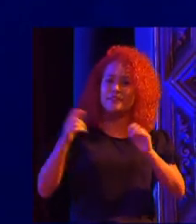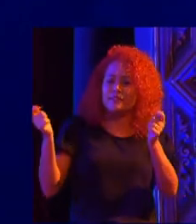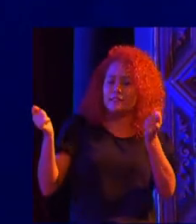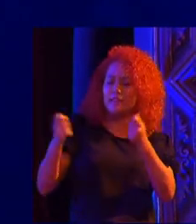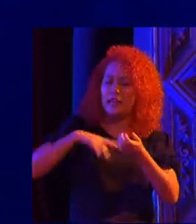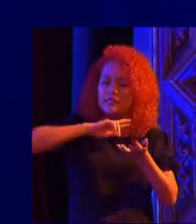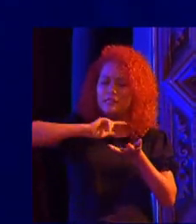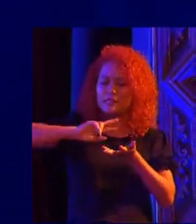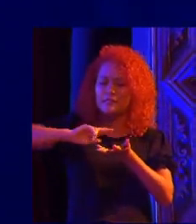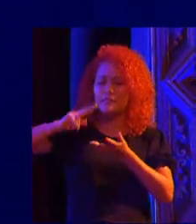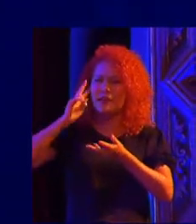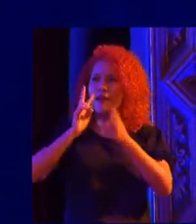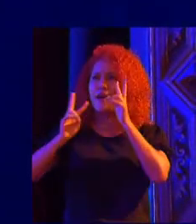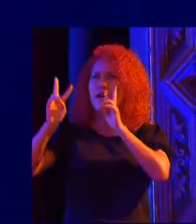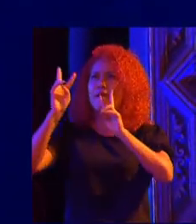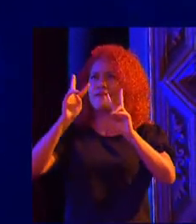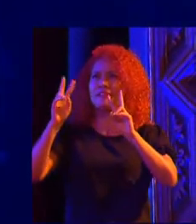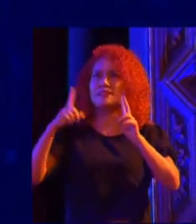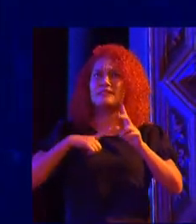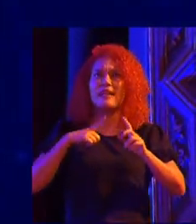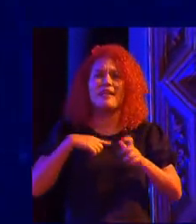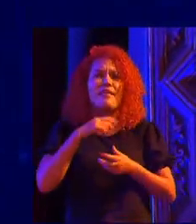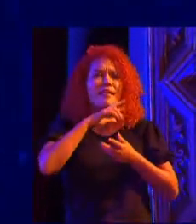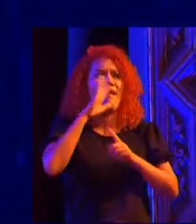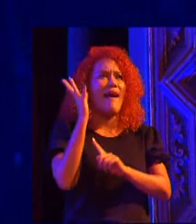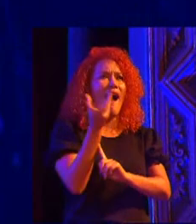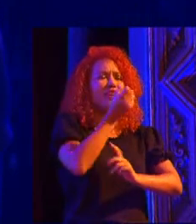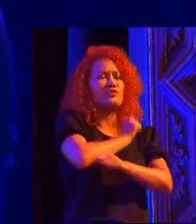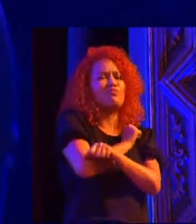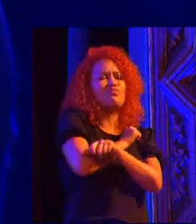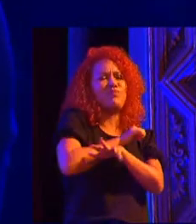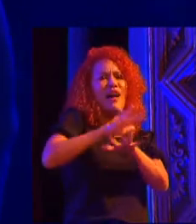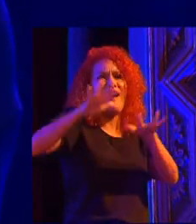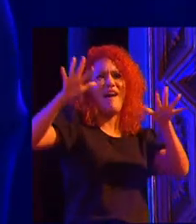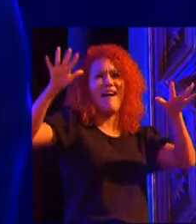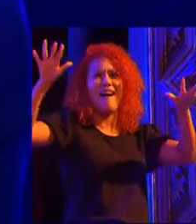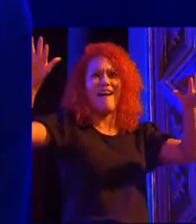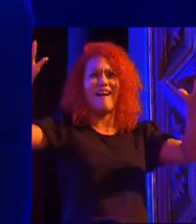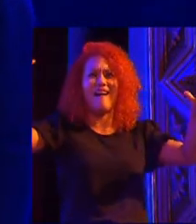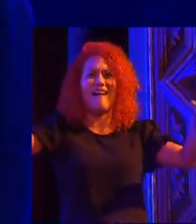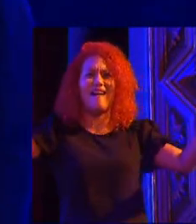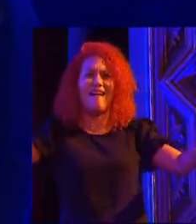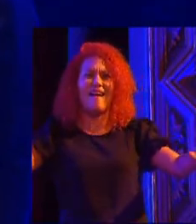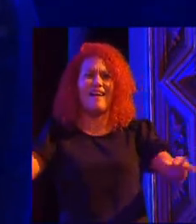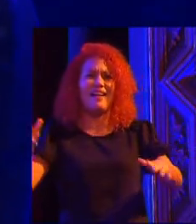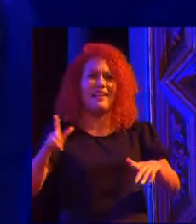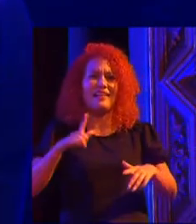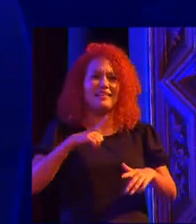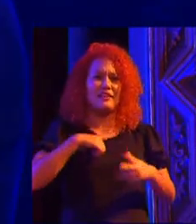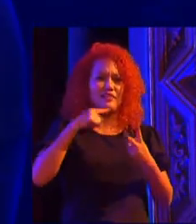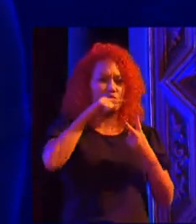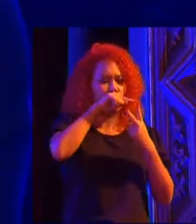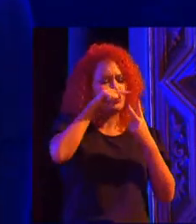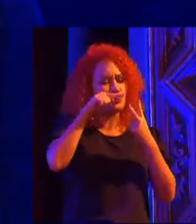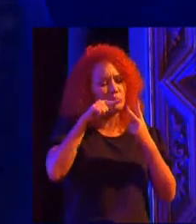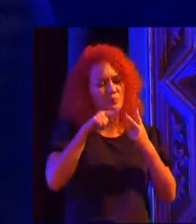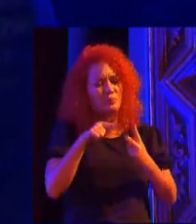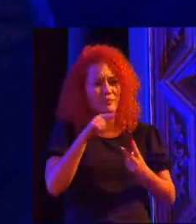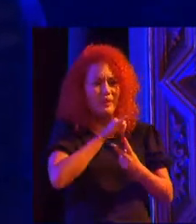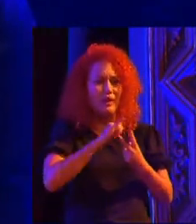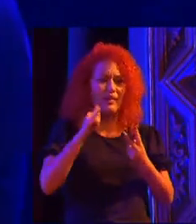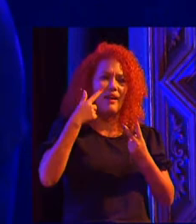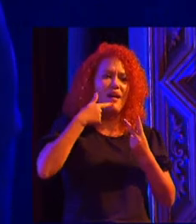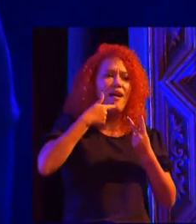possibilidades visuais, cria uma explosão artística e ecoa para além das duas línguas musicais o